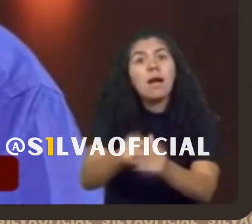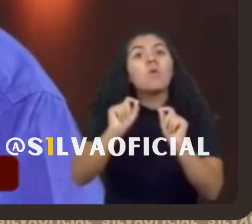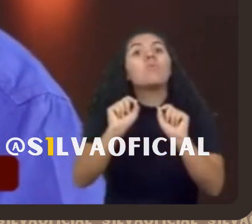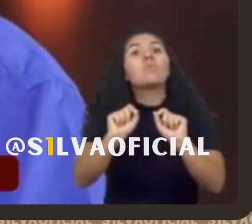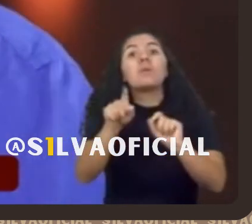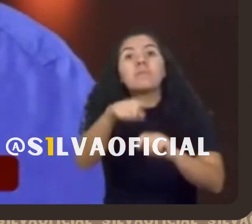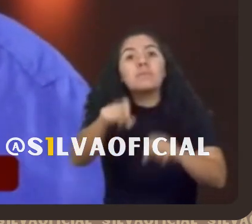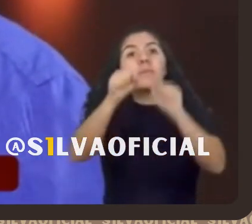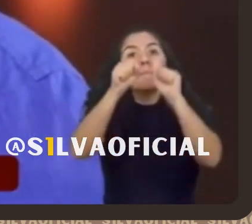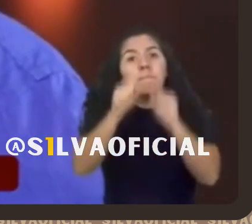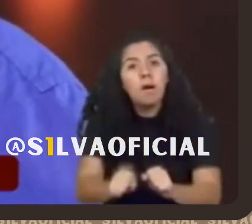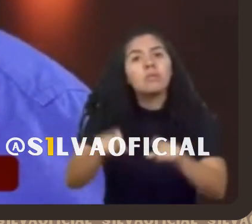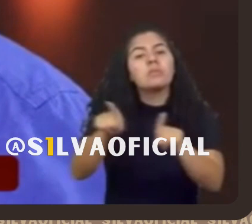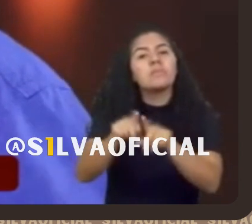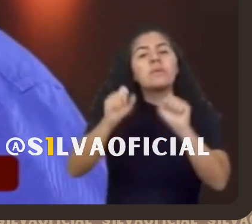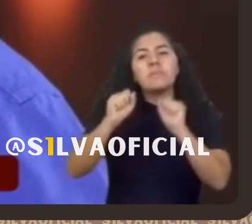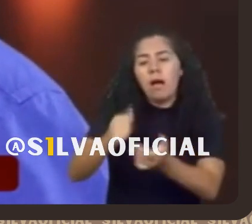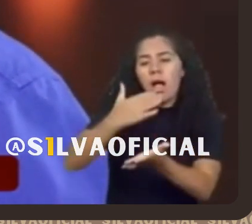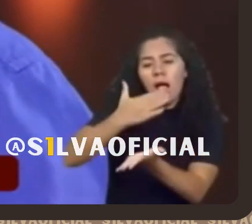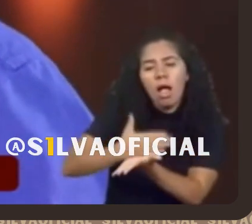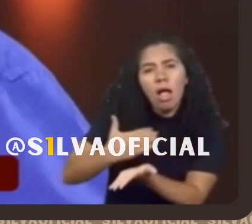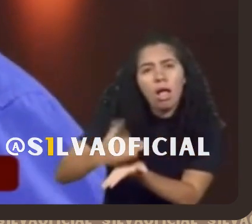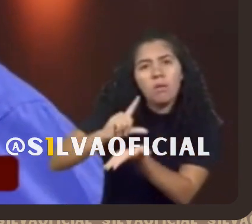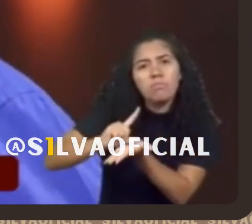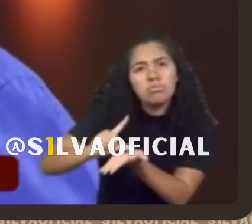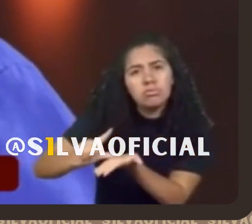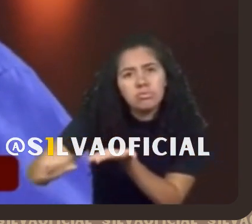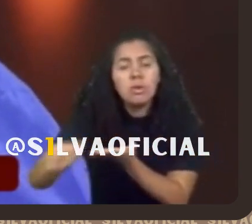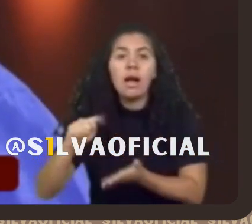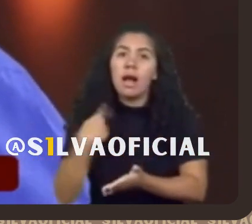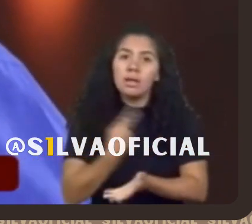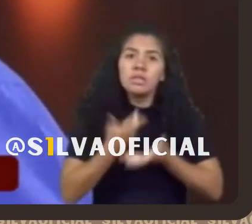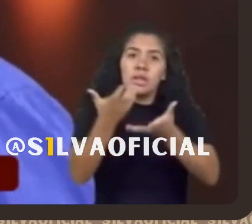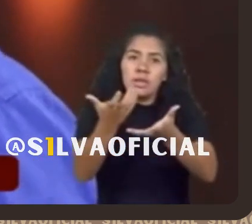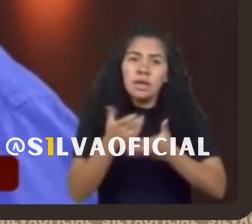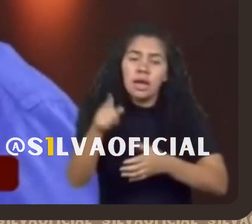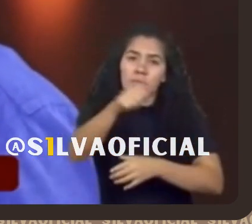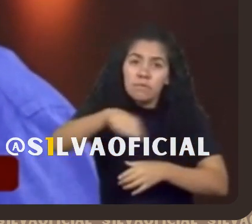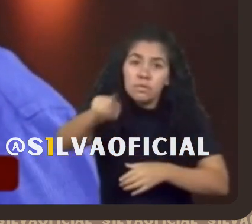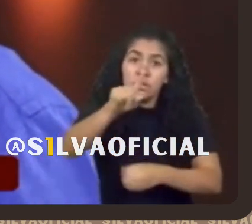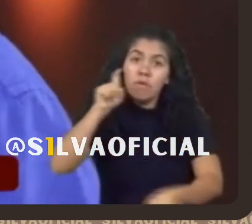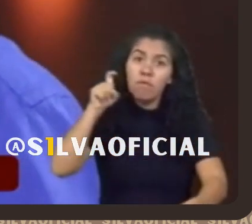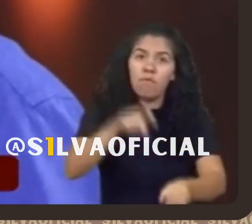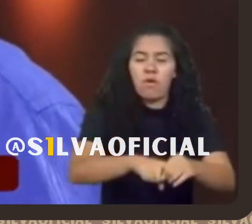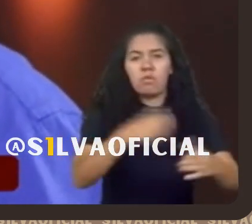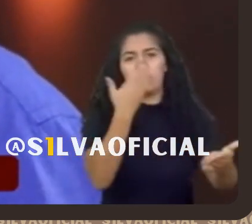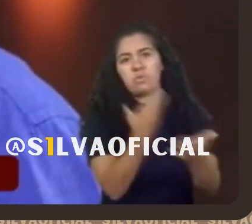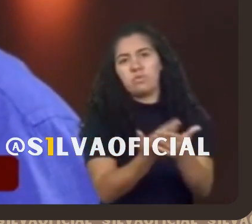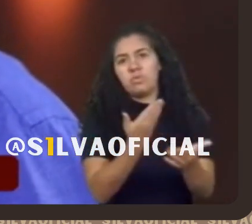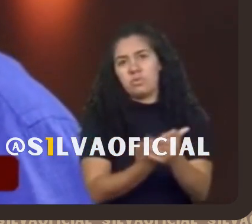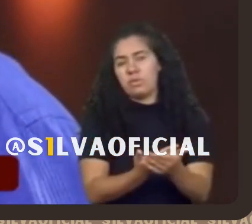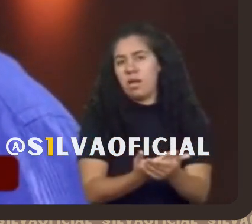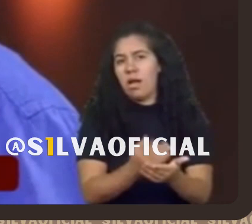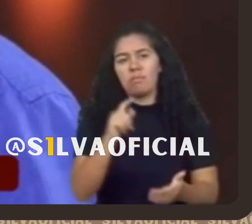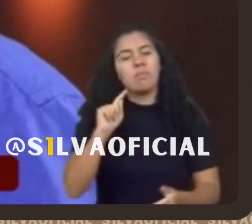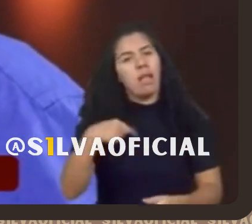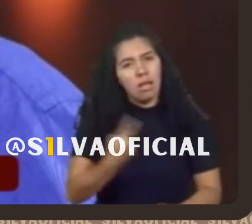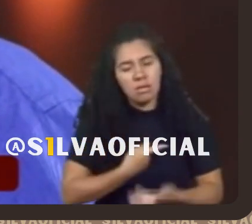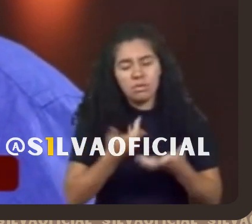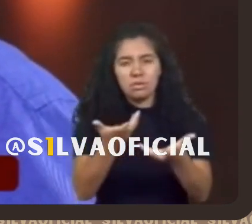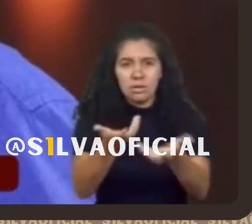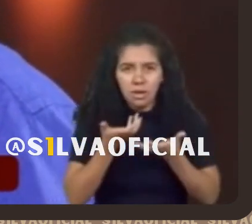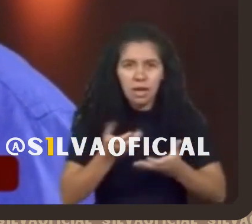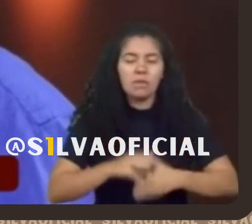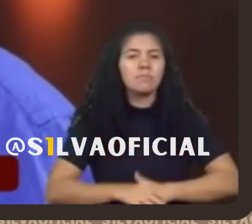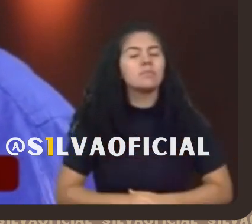você puder pagar porque o que nós queremos é que você volte a estudar é isso que nós queremos então por